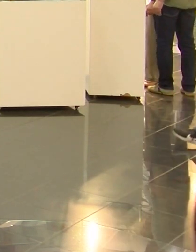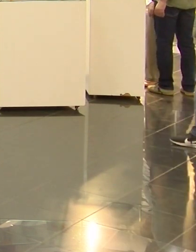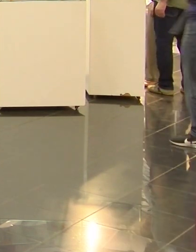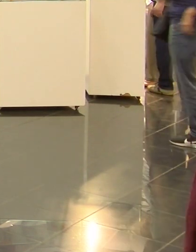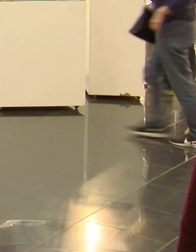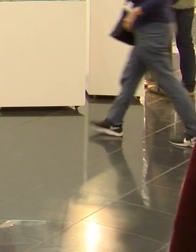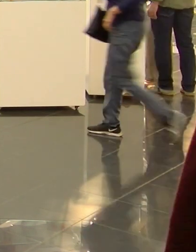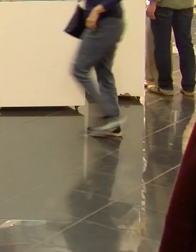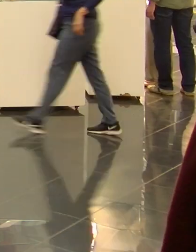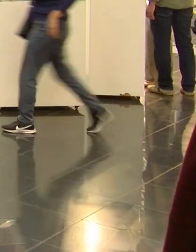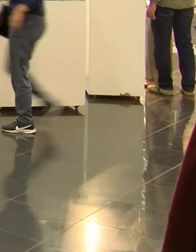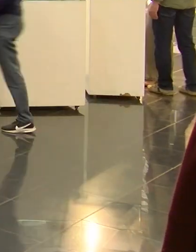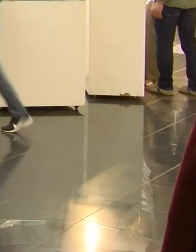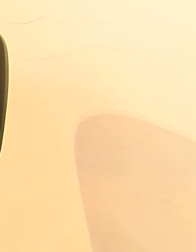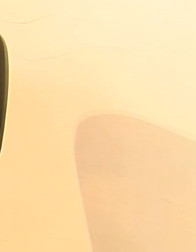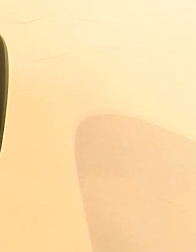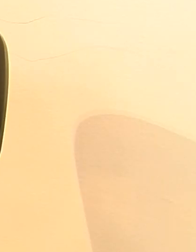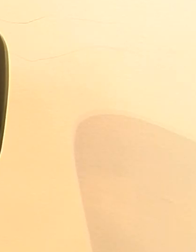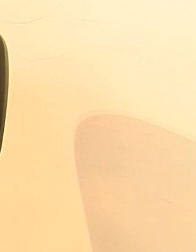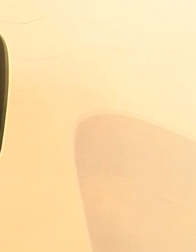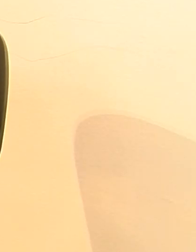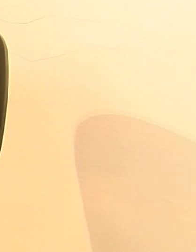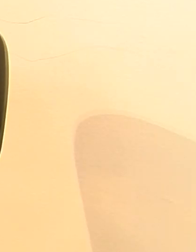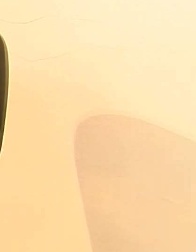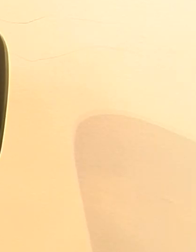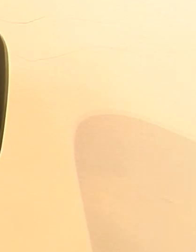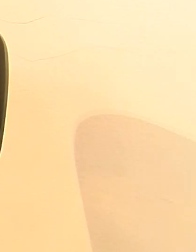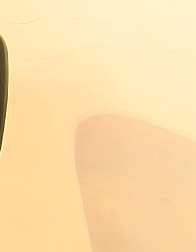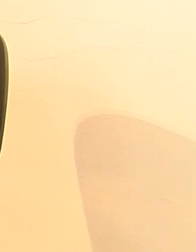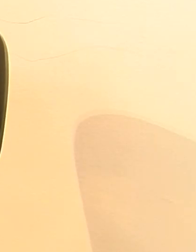Após o evento, no hall de entrada do teatro, Roberto